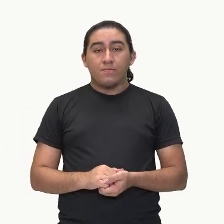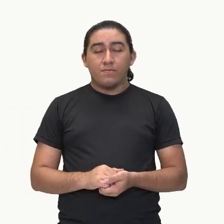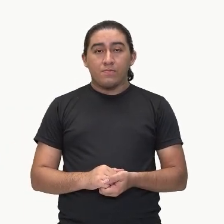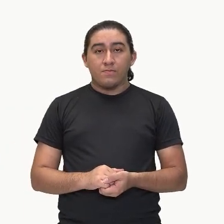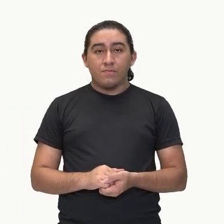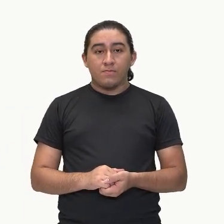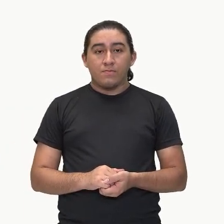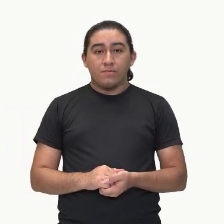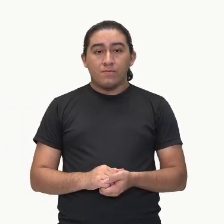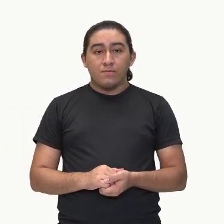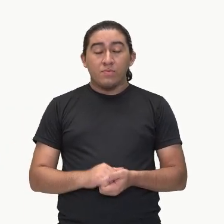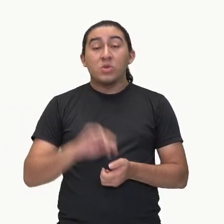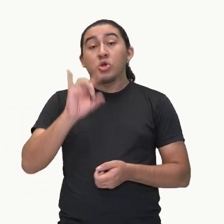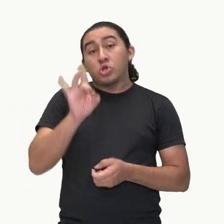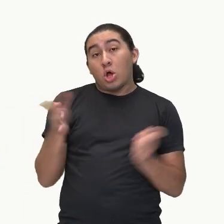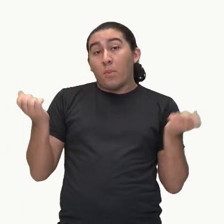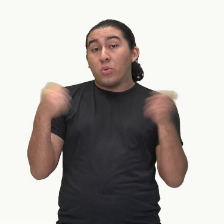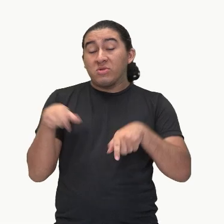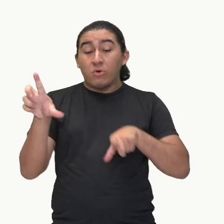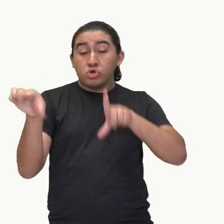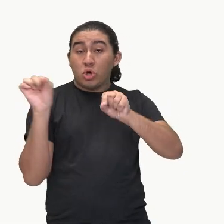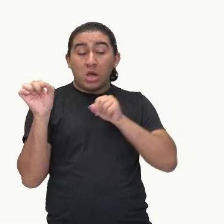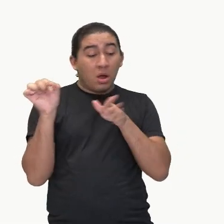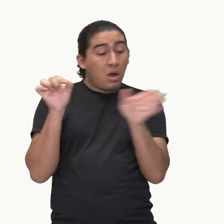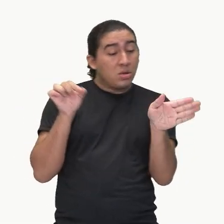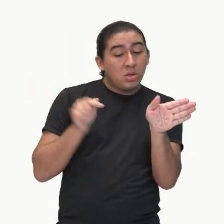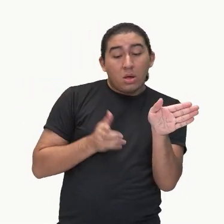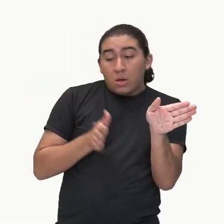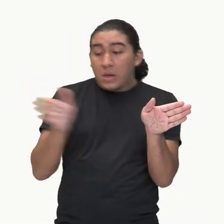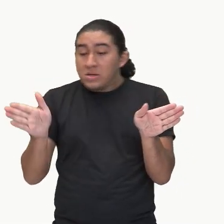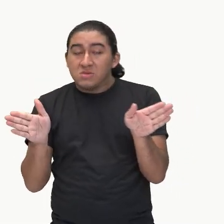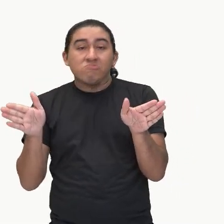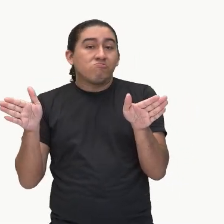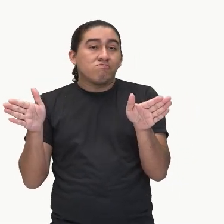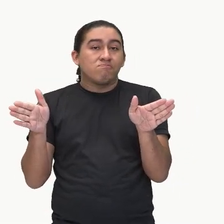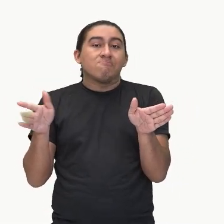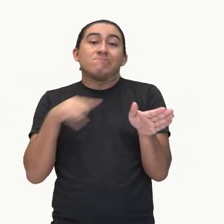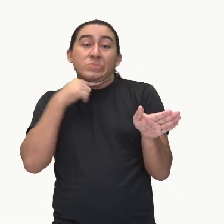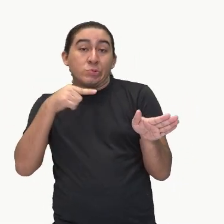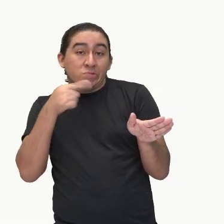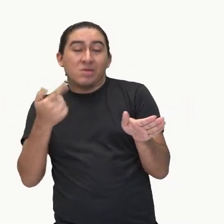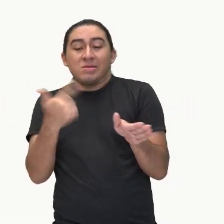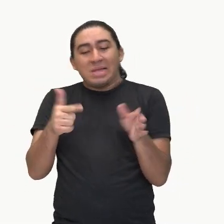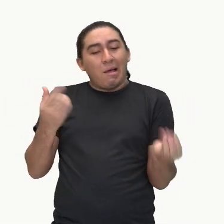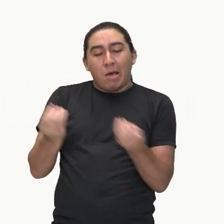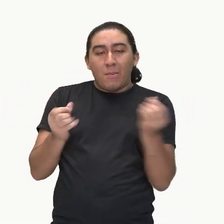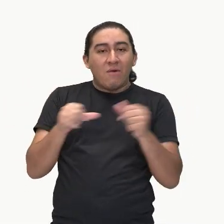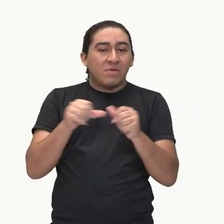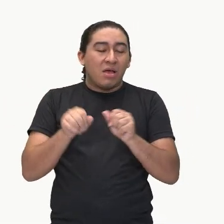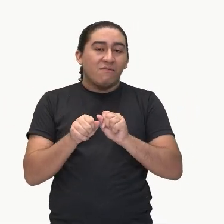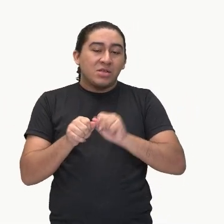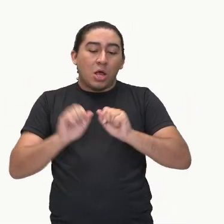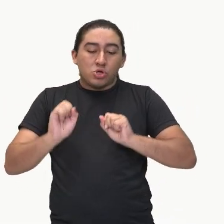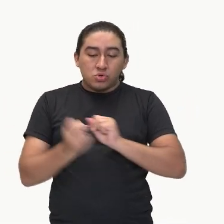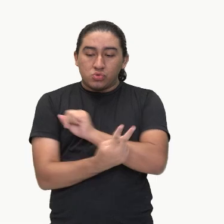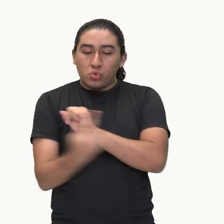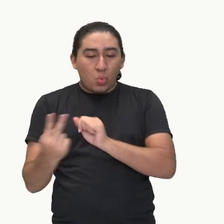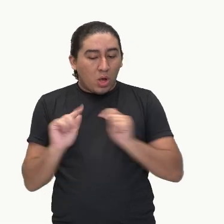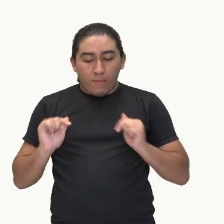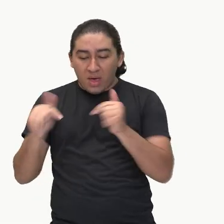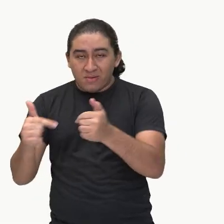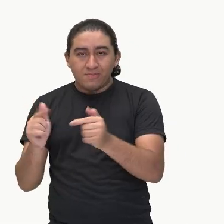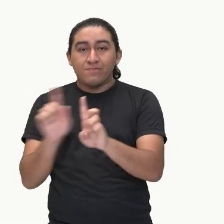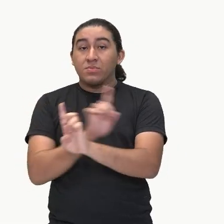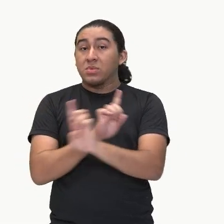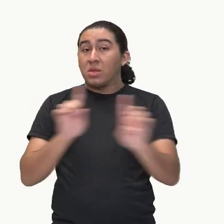realizar uma ou outra, né? Ou eu faço uma coisa ou eu faço a outra. Eu não consigo fazer as duas coisas ao mesmo tempo. Então,